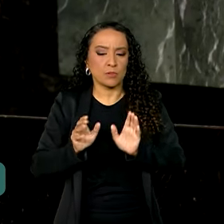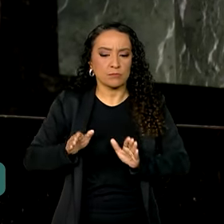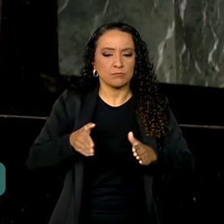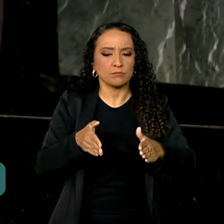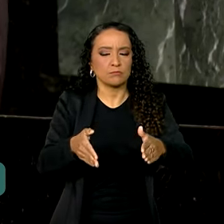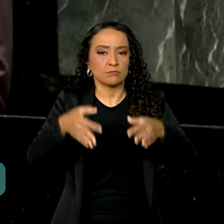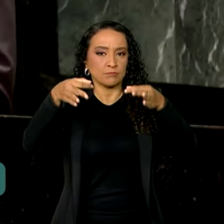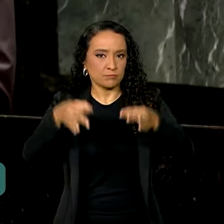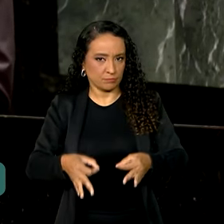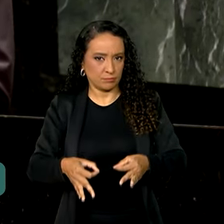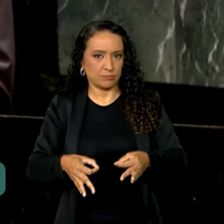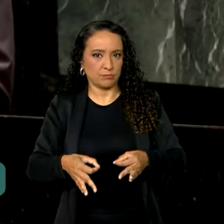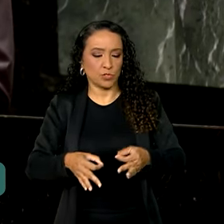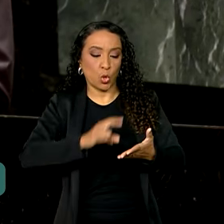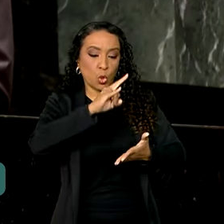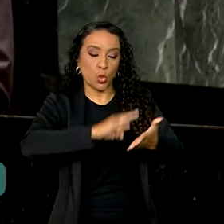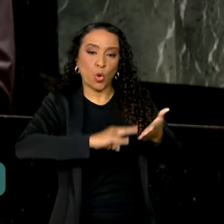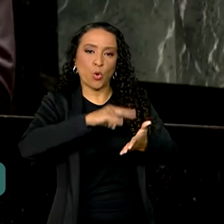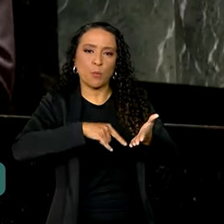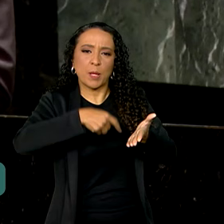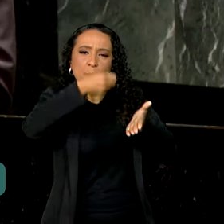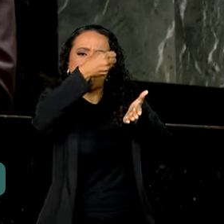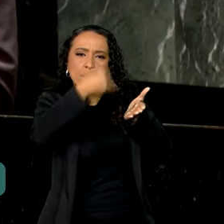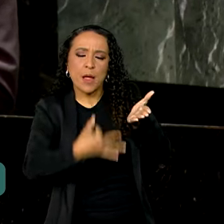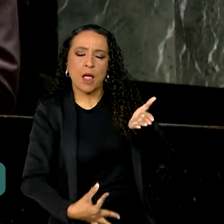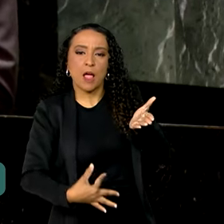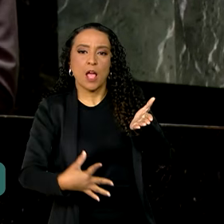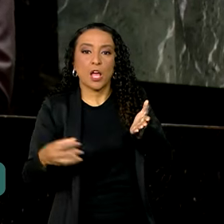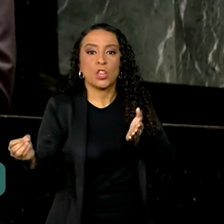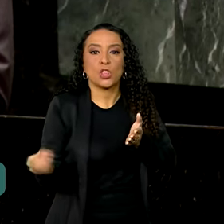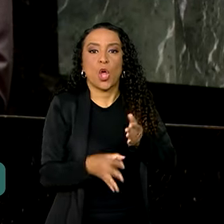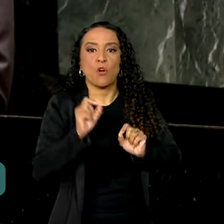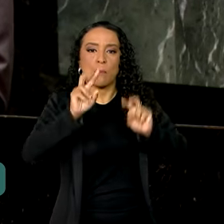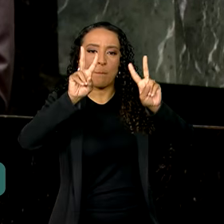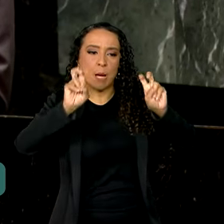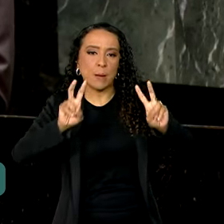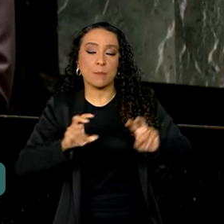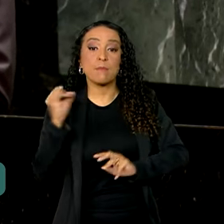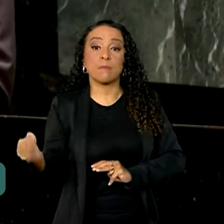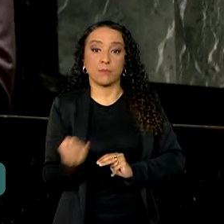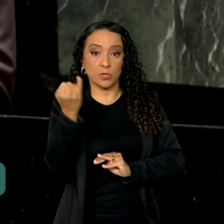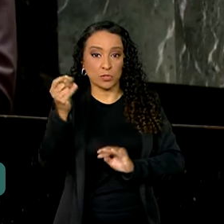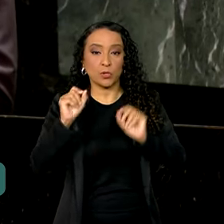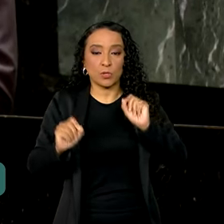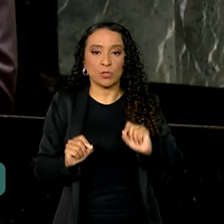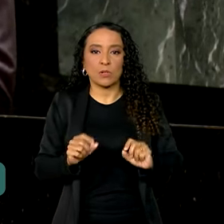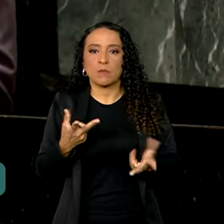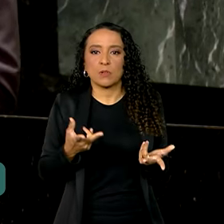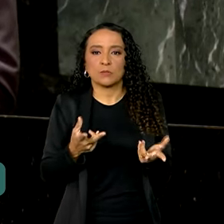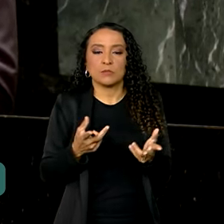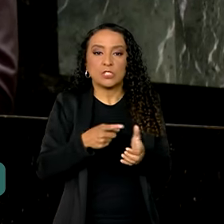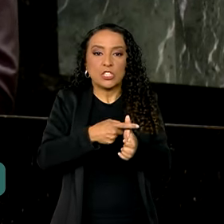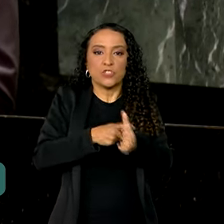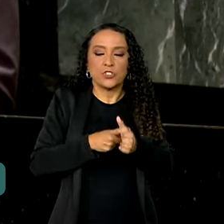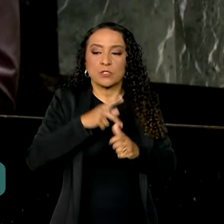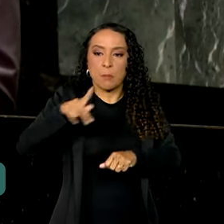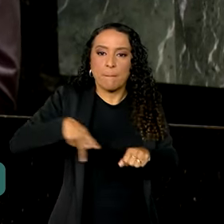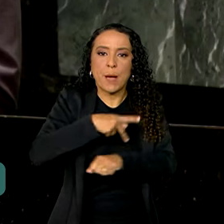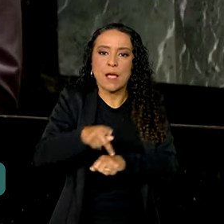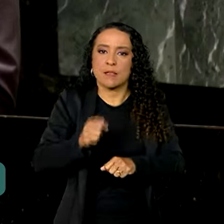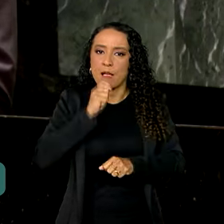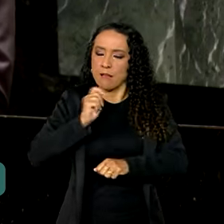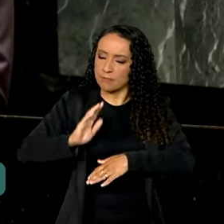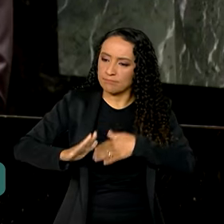a seguir. O documento trata de forma inédita temas importantes, como a dívida de países em